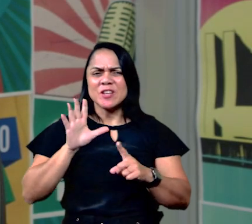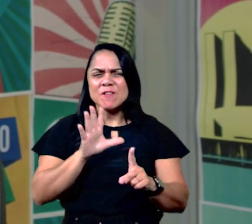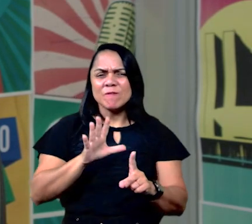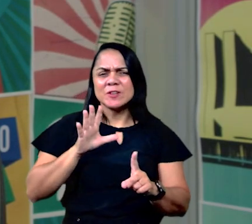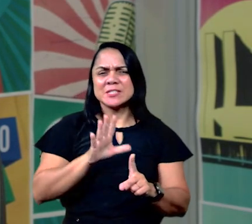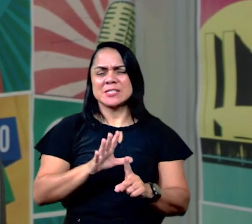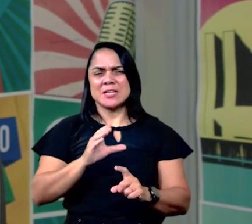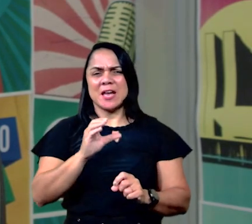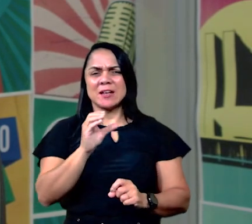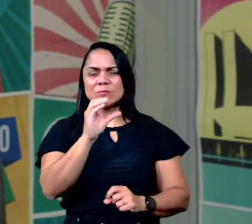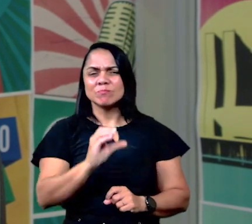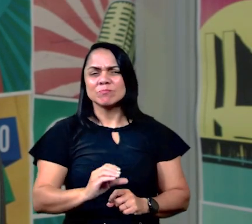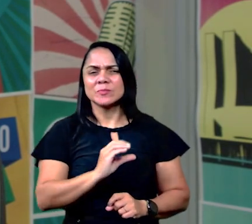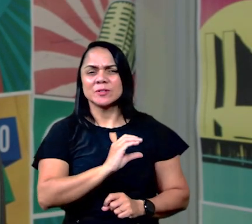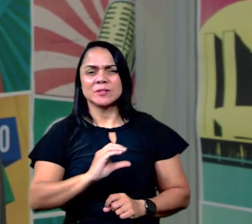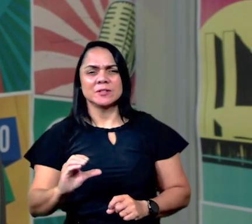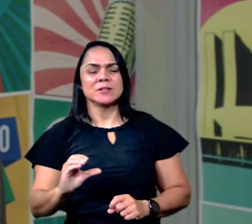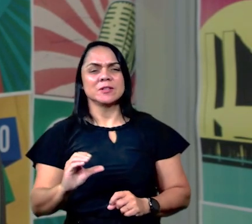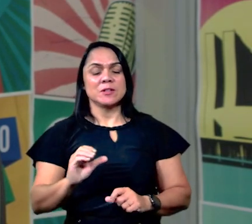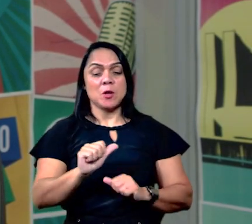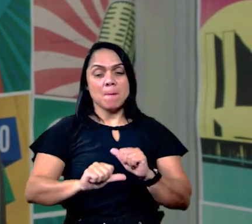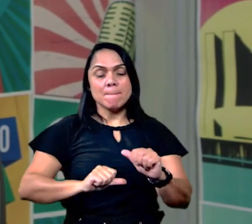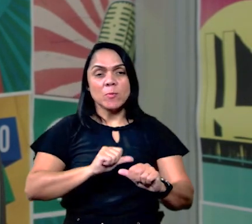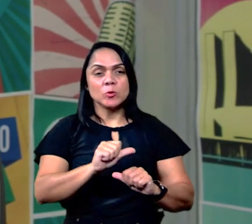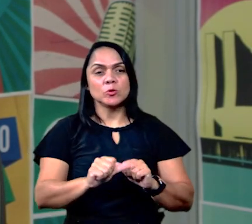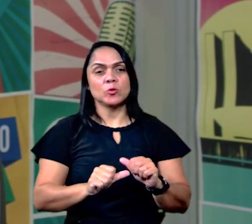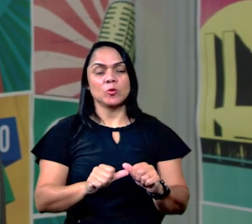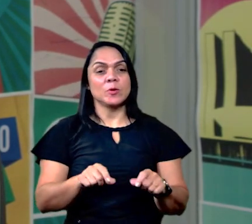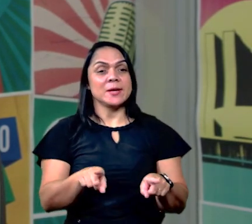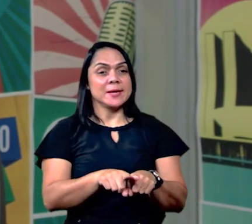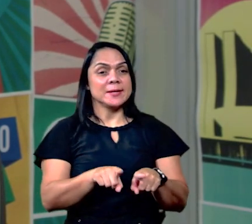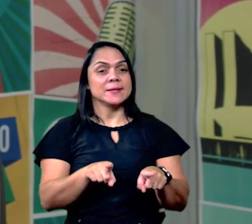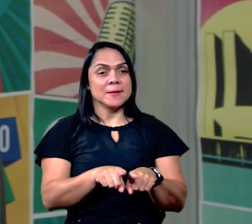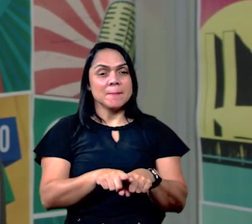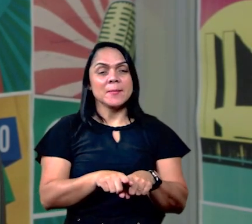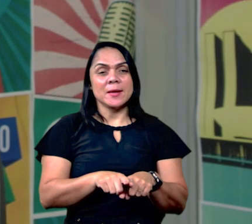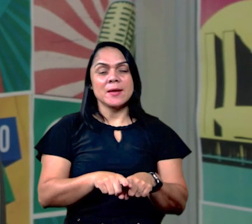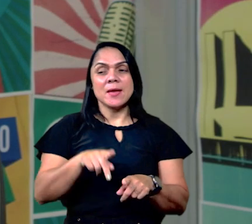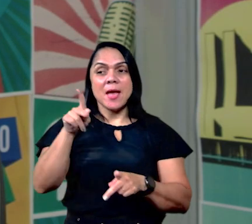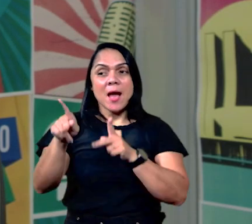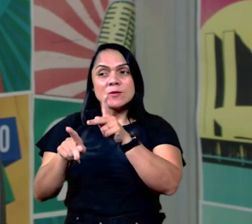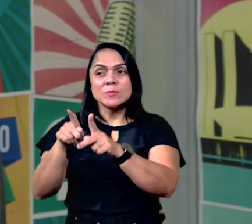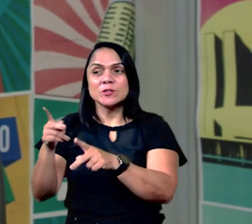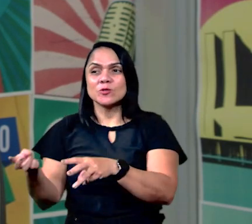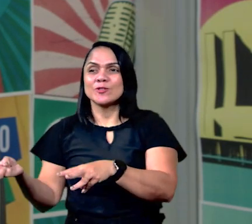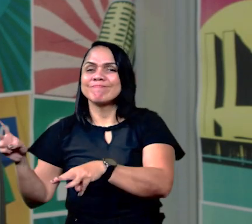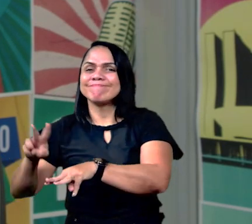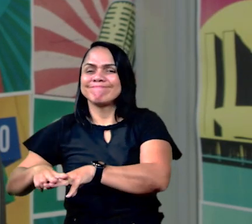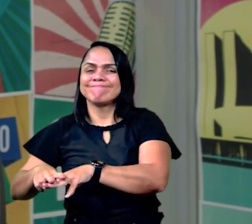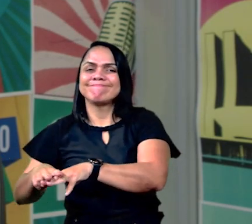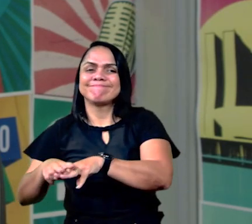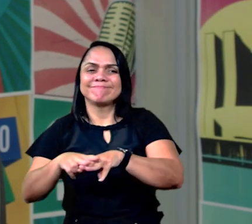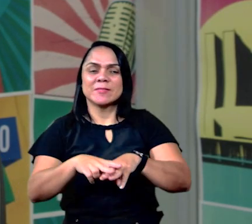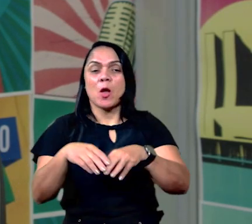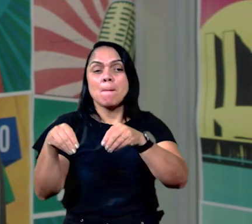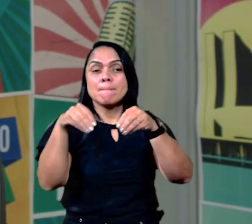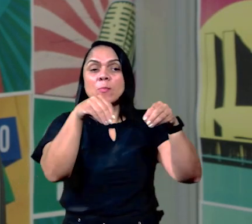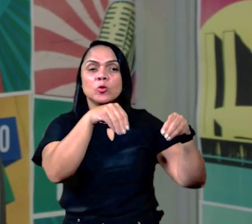tornados cristãos, e também com as pessoas escravizadas trazidas de África, que também foram forçosamente, não